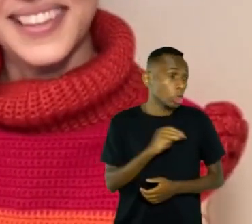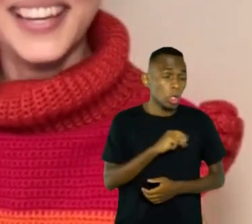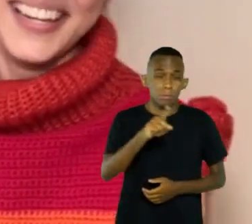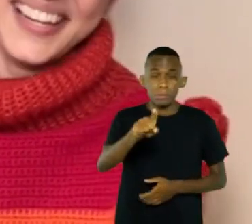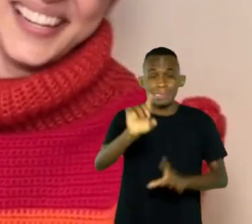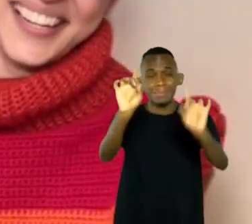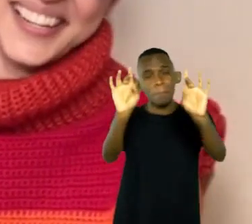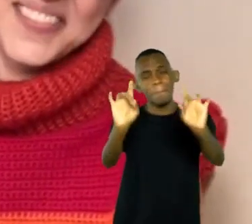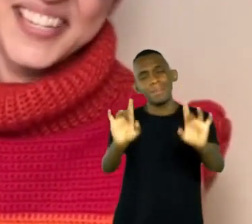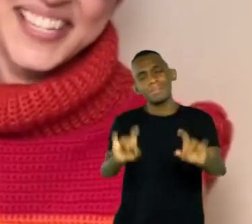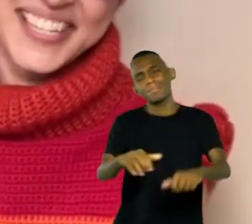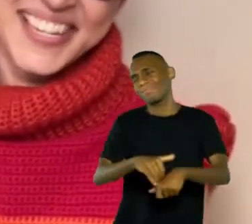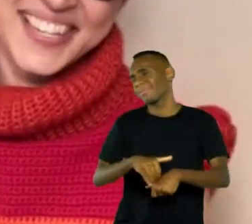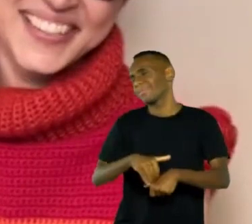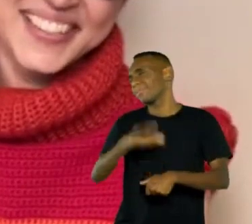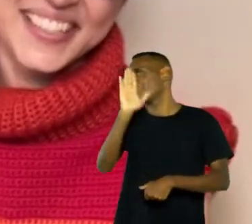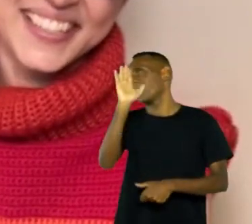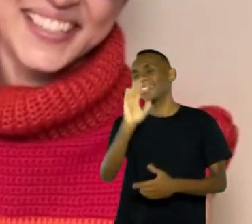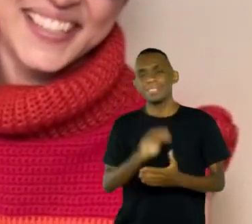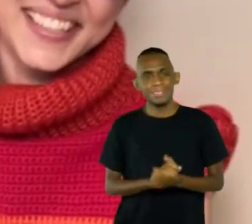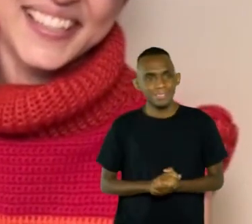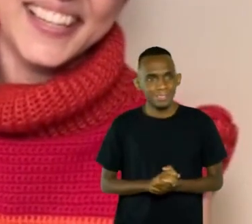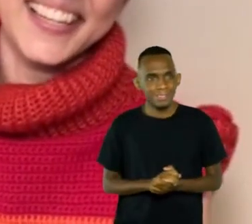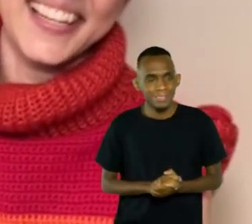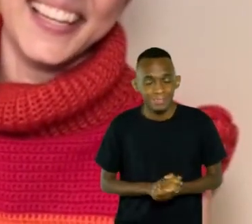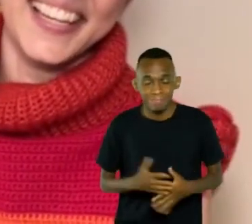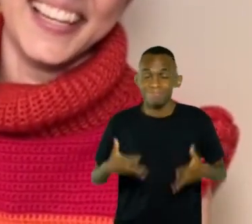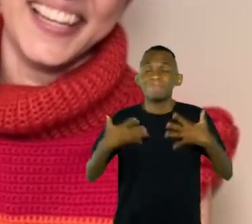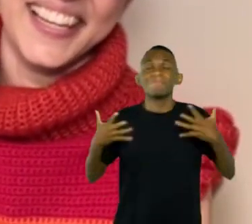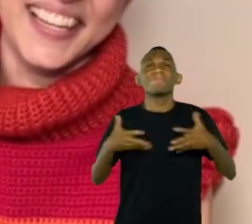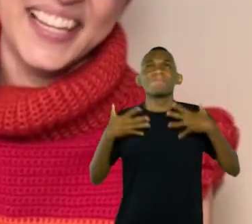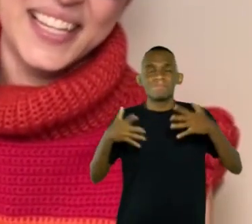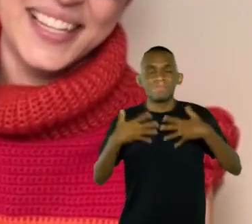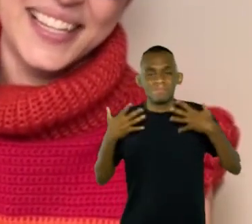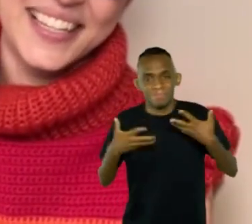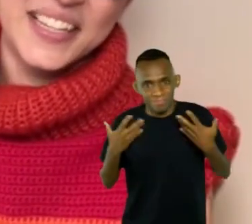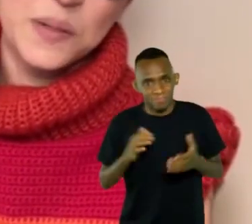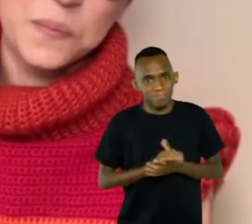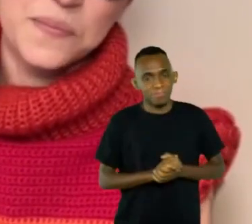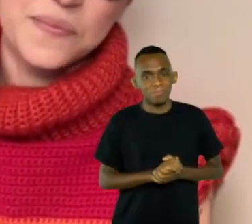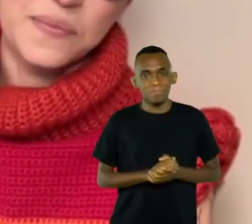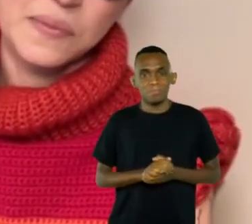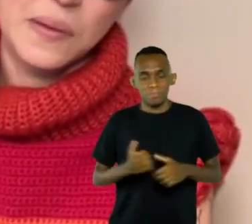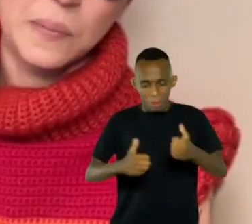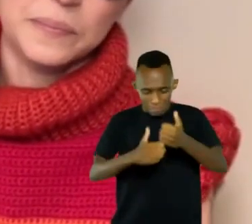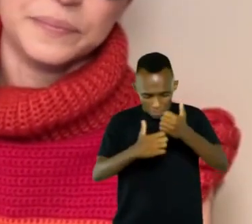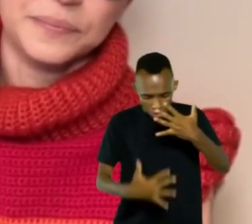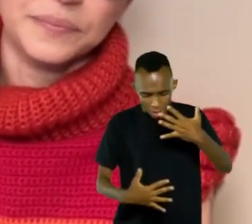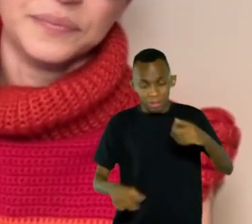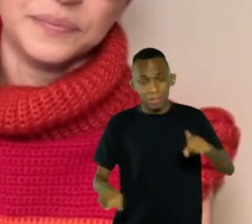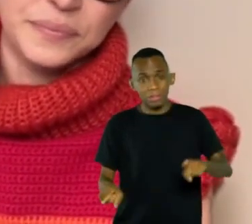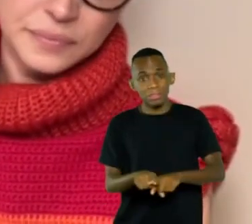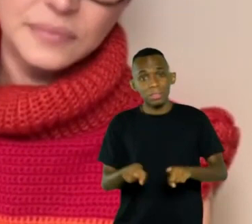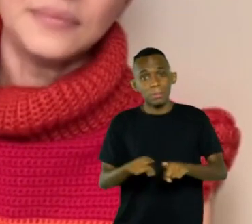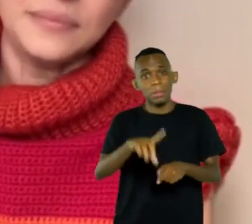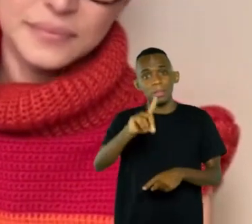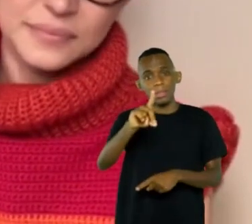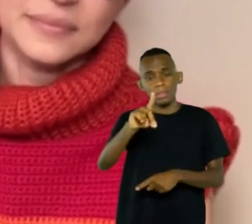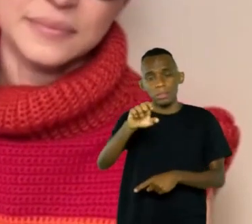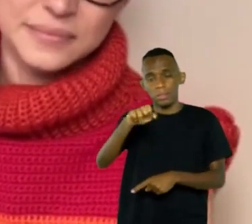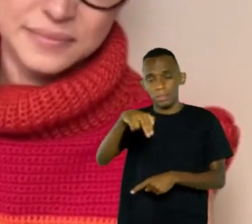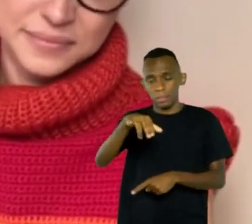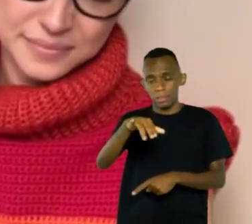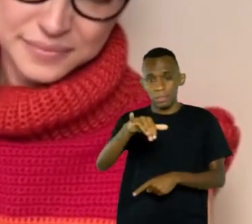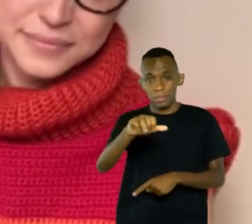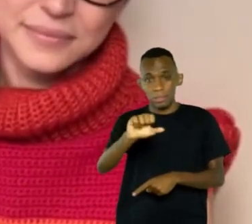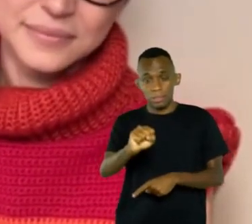demais. Que bonitinho. Euforia. E a Denise Bittencourt diz, gostaria de